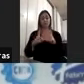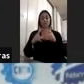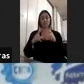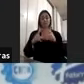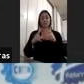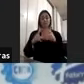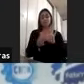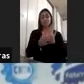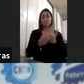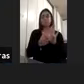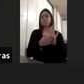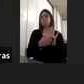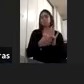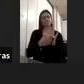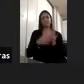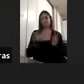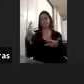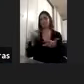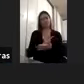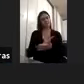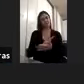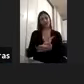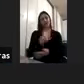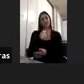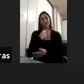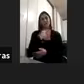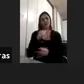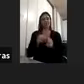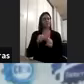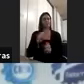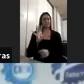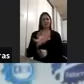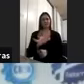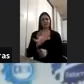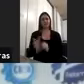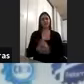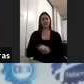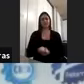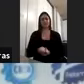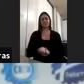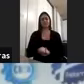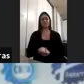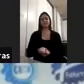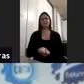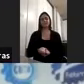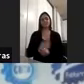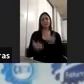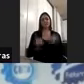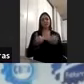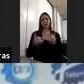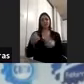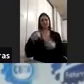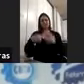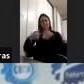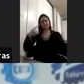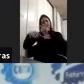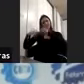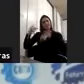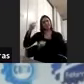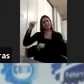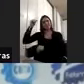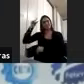era humilhante, era inaceitável. Inaceitável. Querida, era retroceder. Era retroceder, isso mesmo, perder o